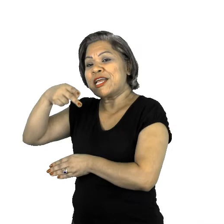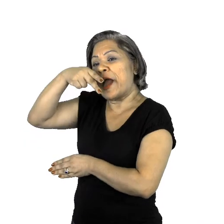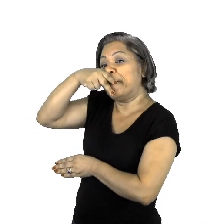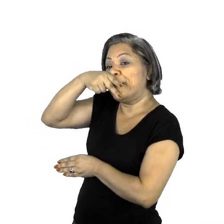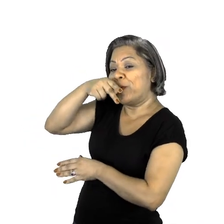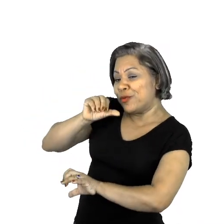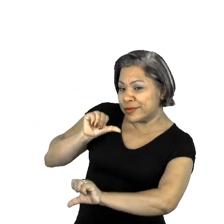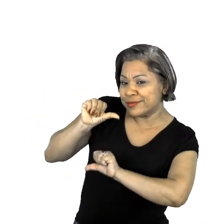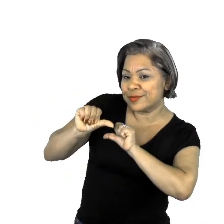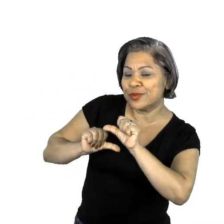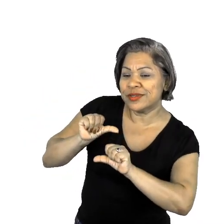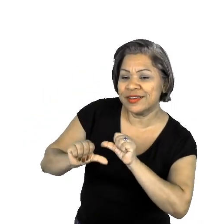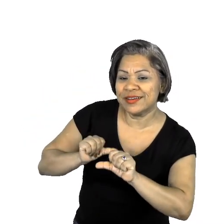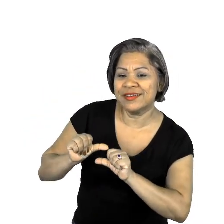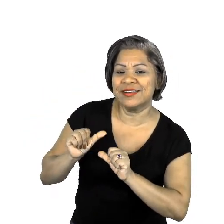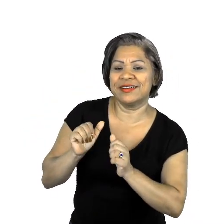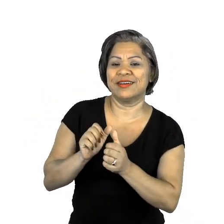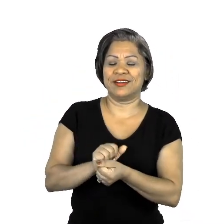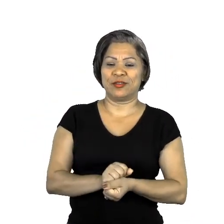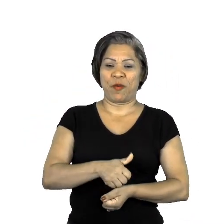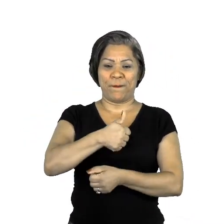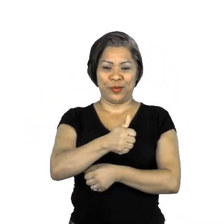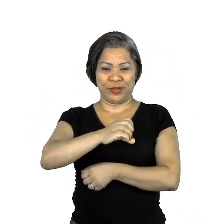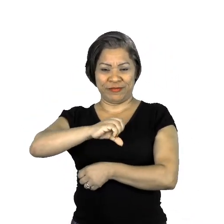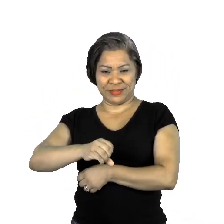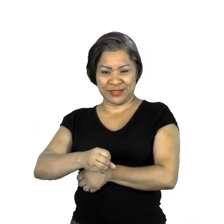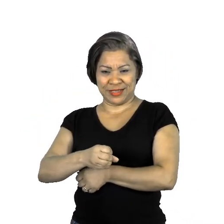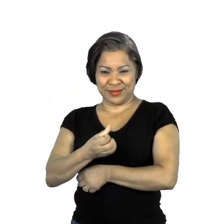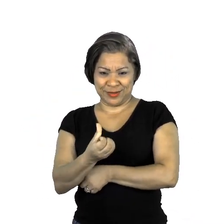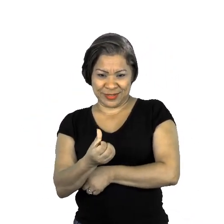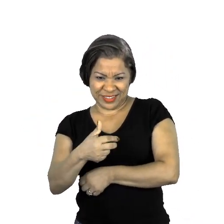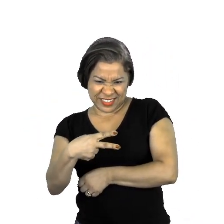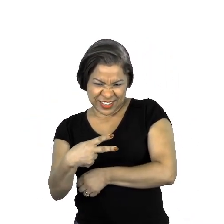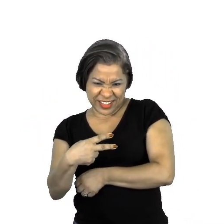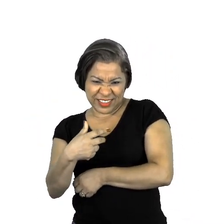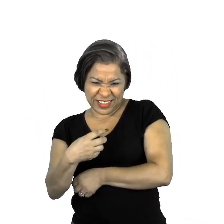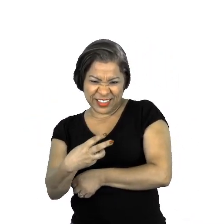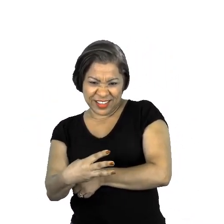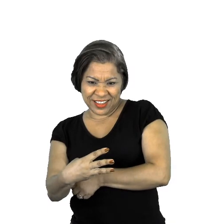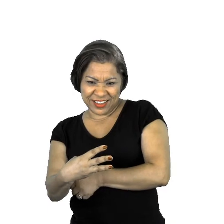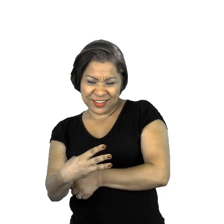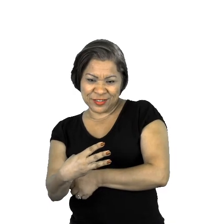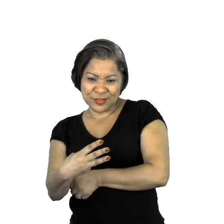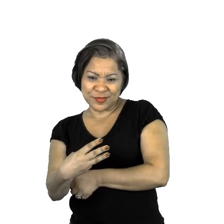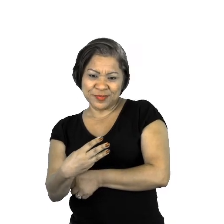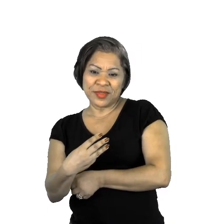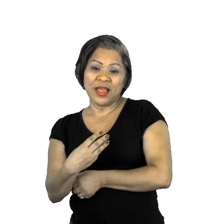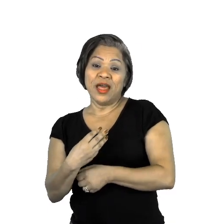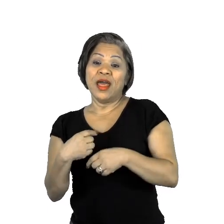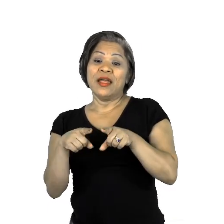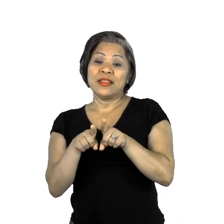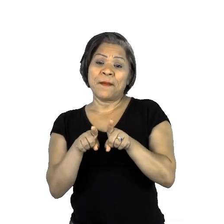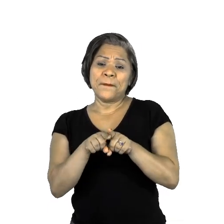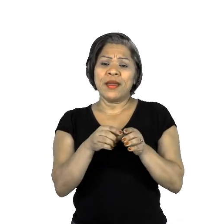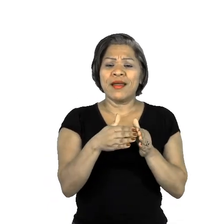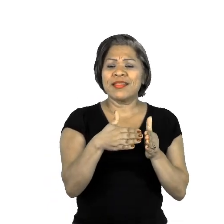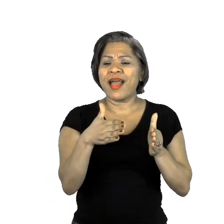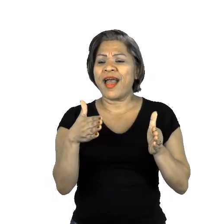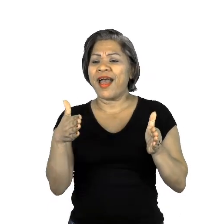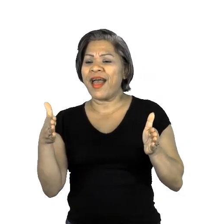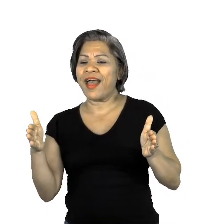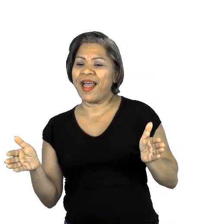só, 1963, como é que a Mônica era? Até 2013, que é a versão atual. E